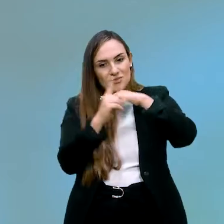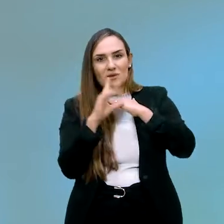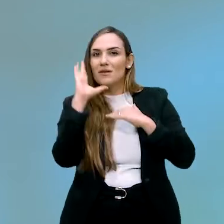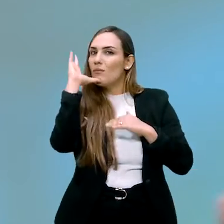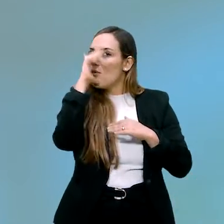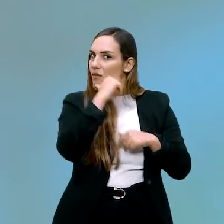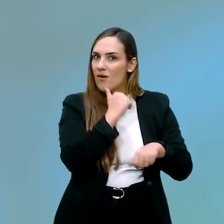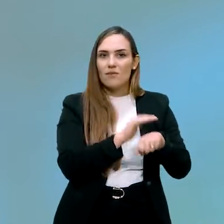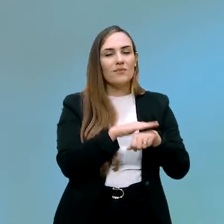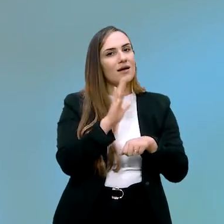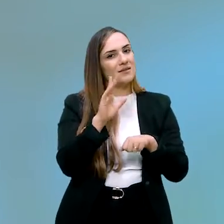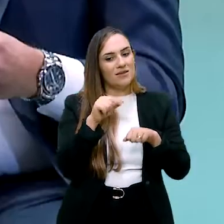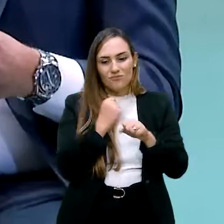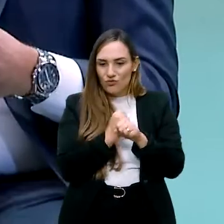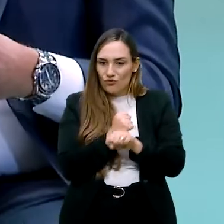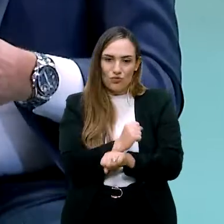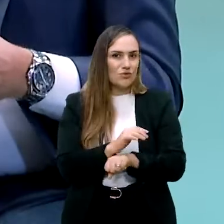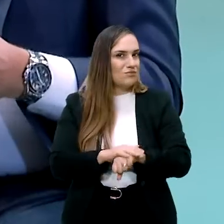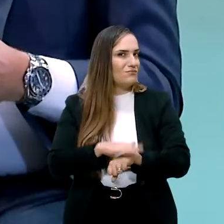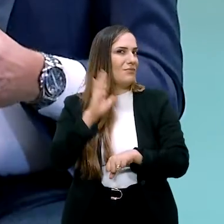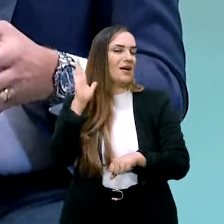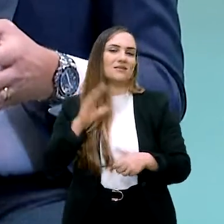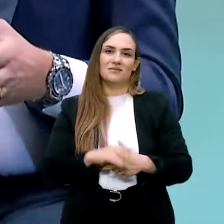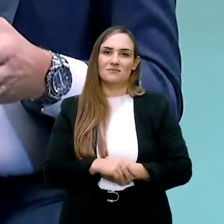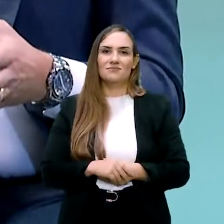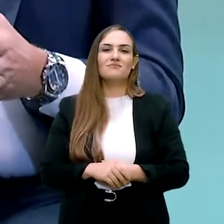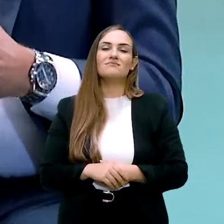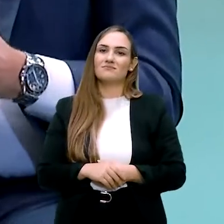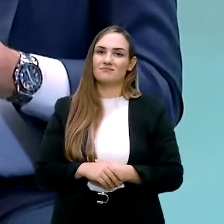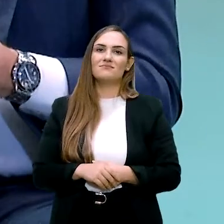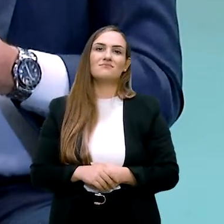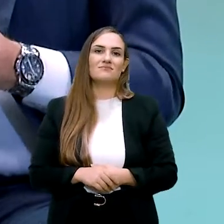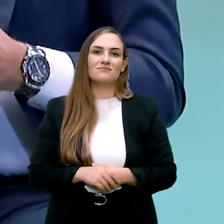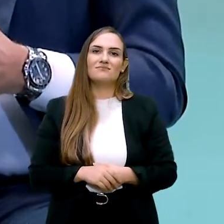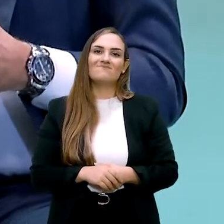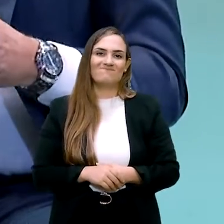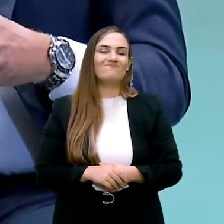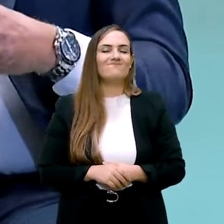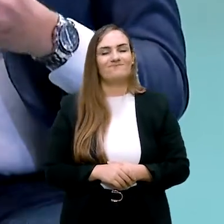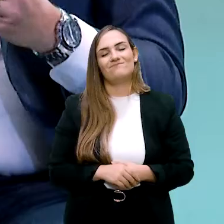Então, assim, é uma dedicação longas, né? Exatamente, da própria sessão, né? Então,